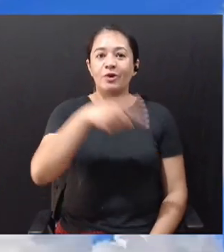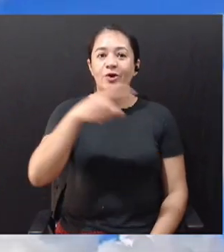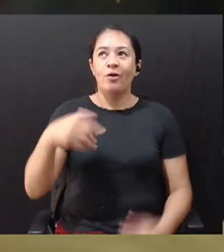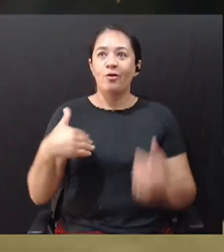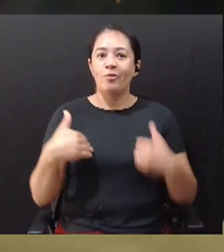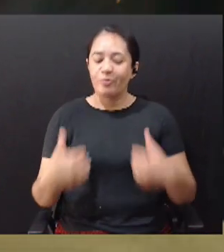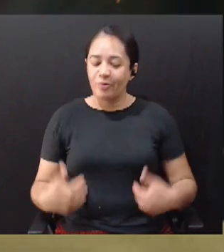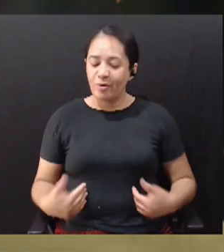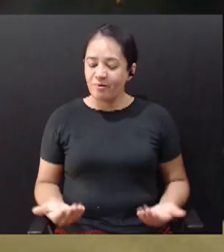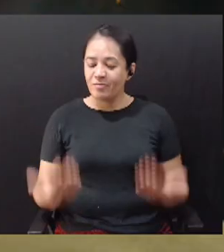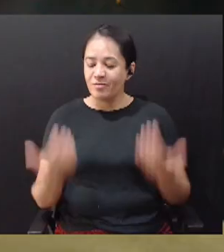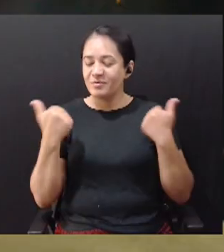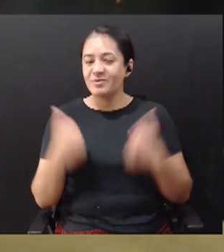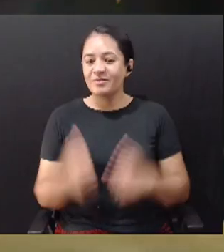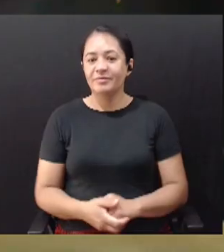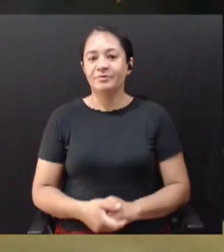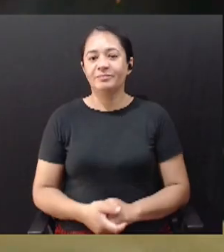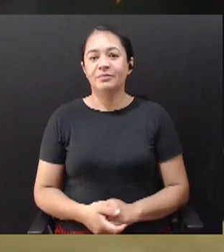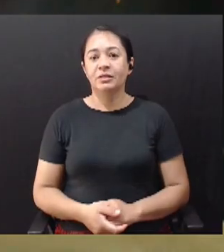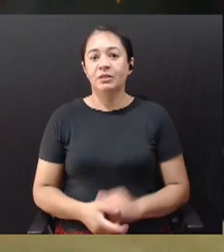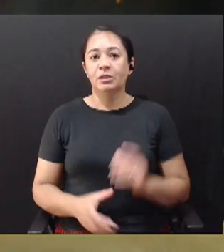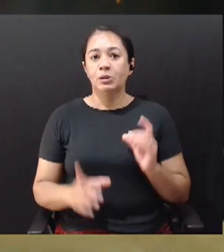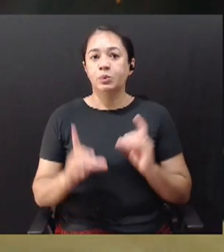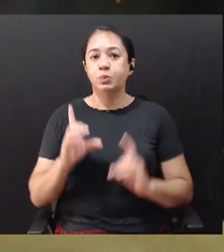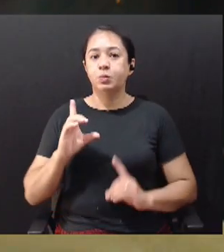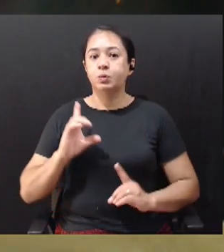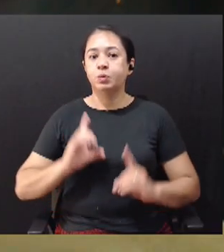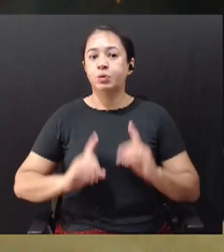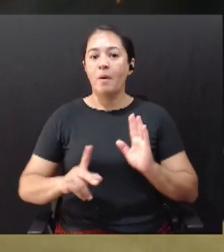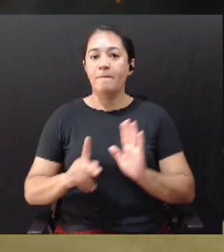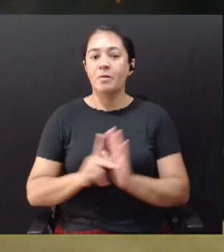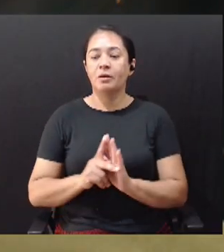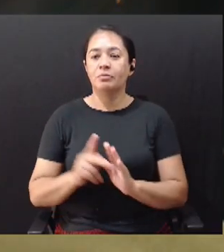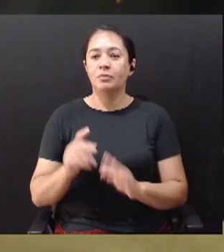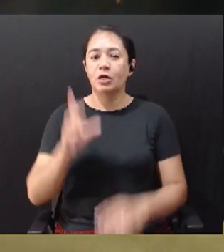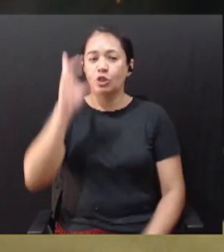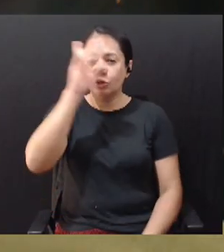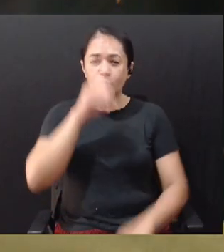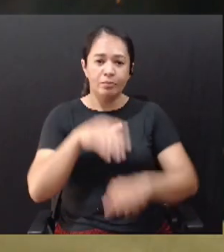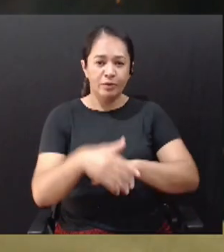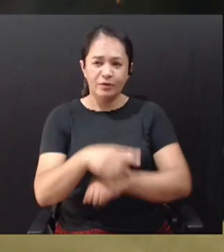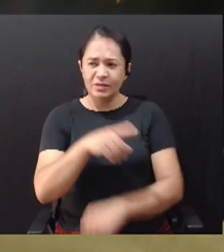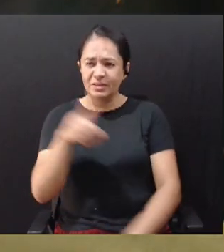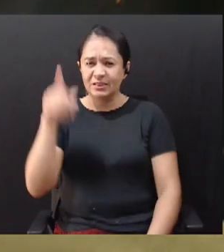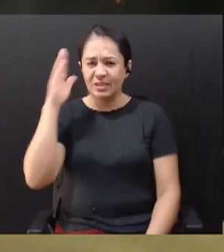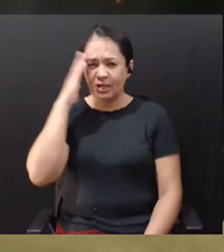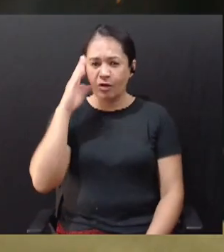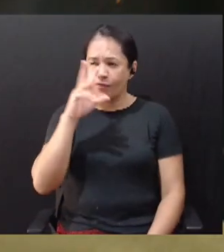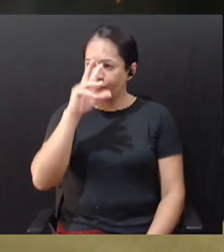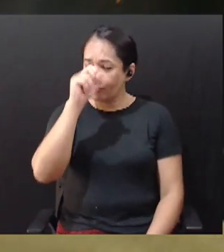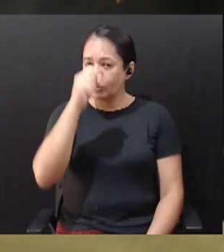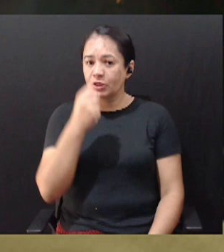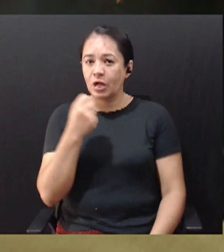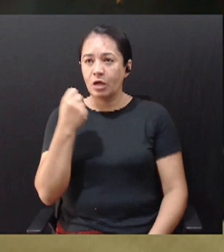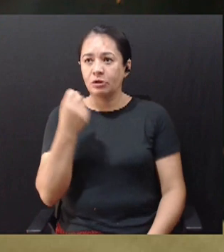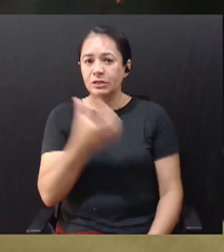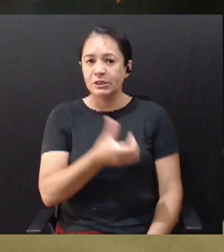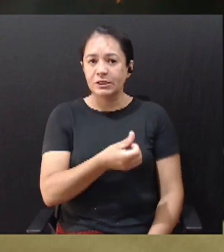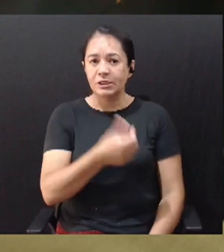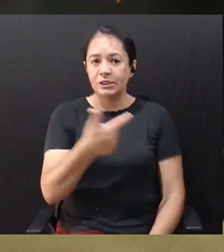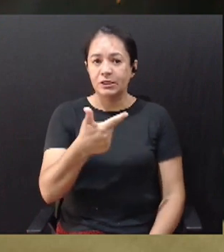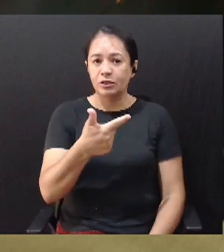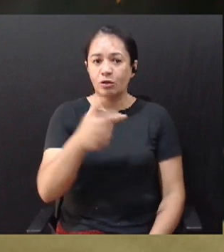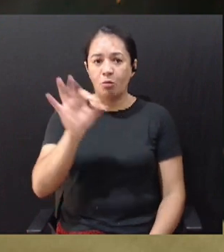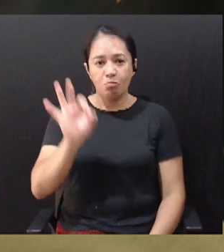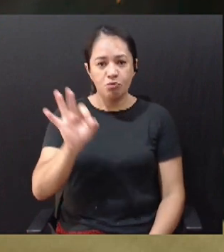então, a depressão de domingo à noite, gente. Você sabe que é considerada muito forte para 62,% das